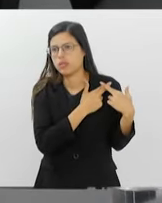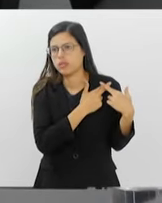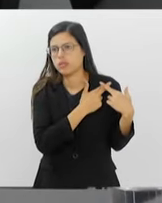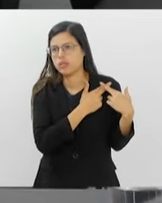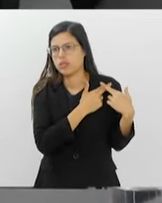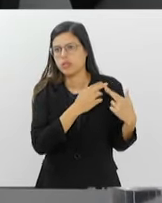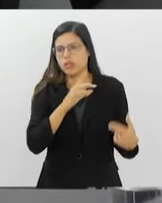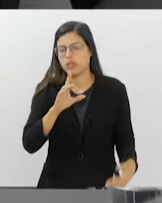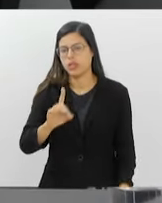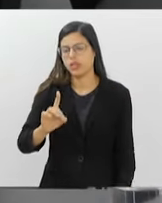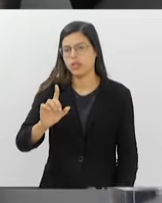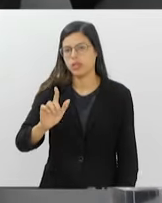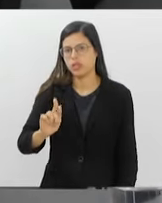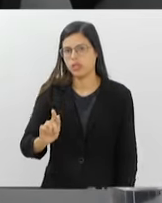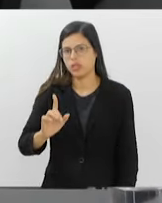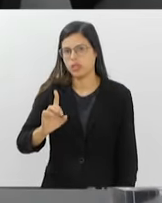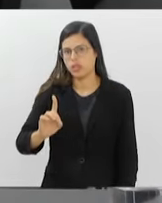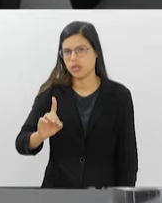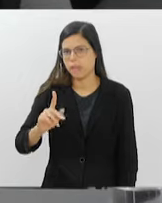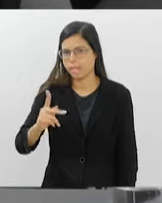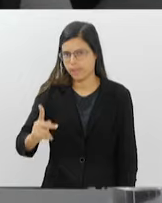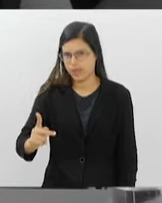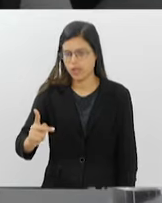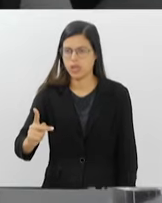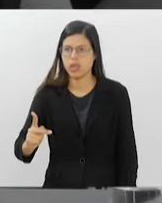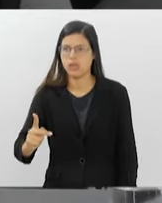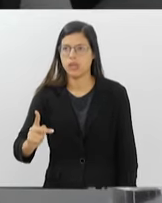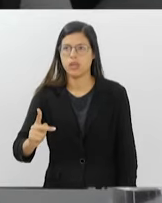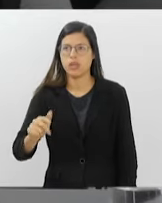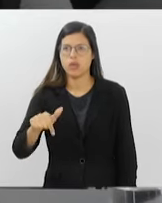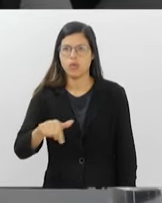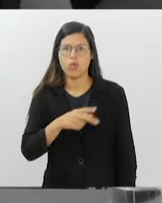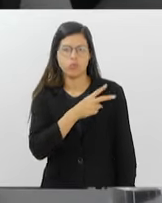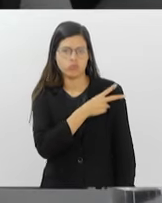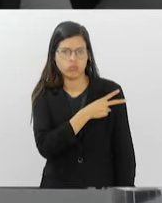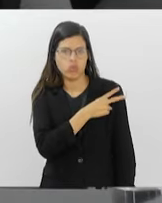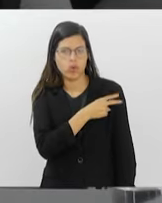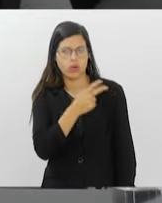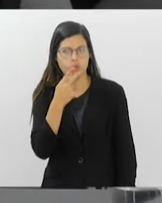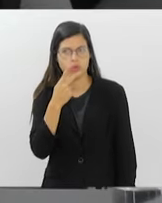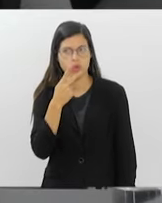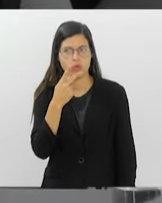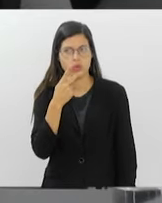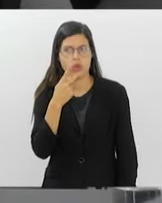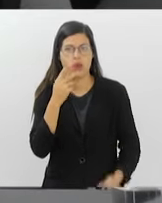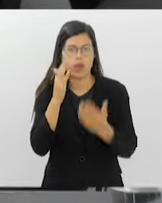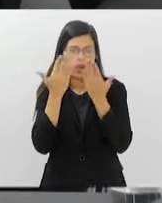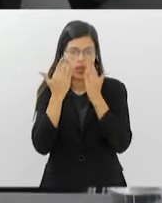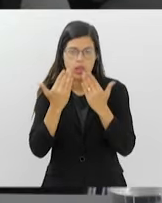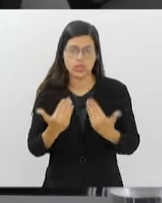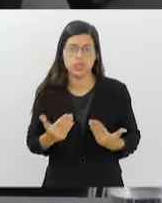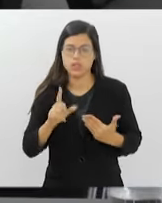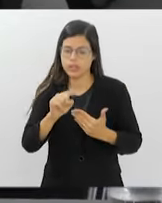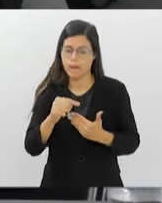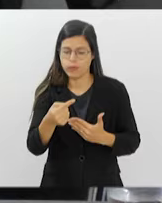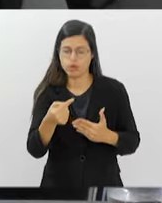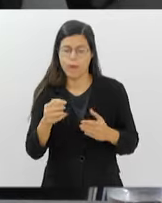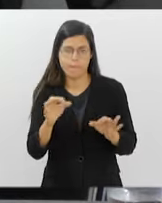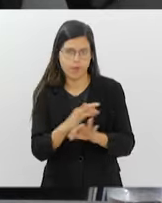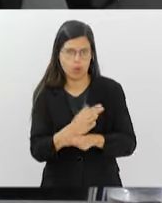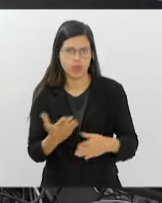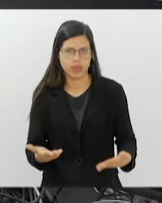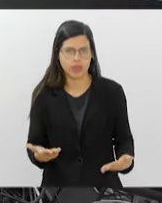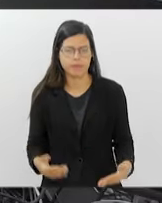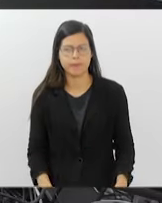dgdp e elas são vistoriadas como o Constantino falou aqui quando estão prontas né Então realmente mas mas